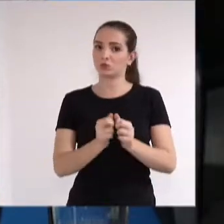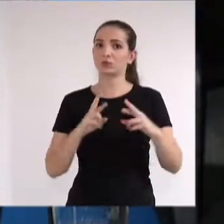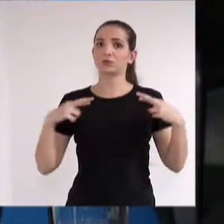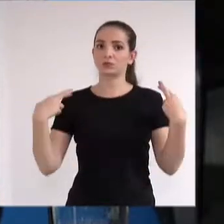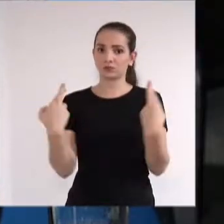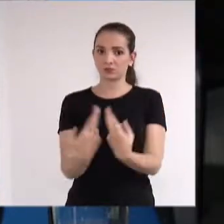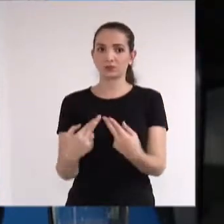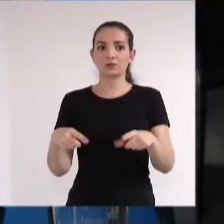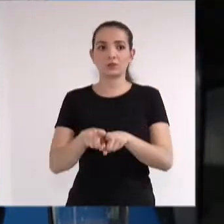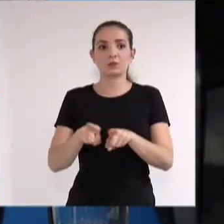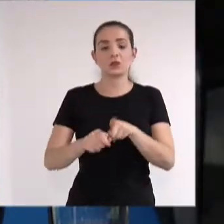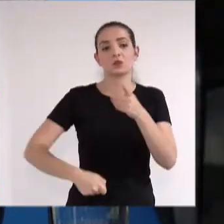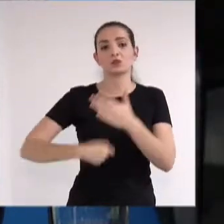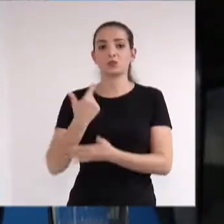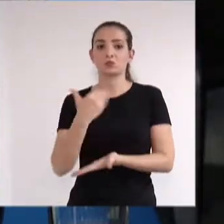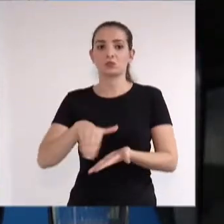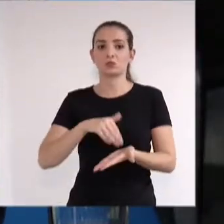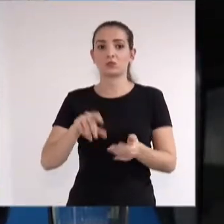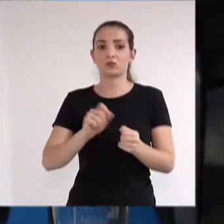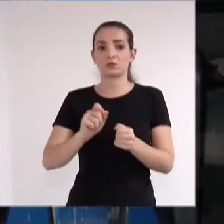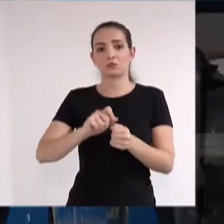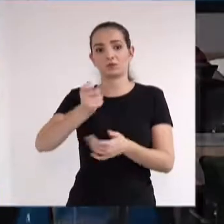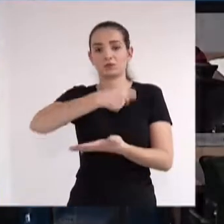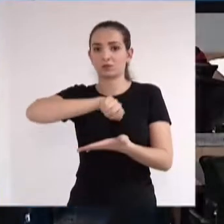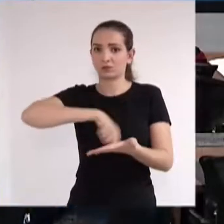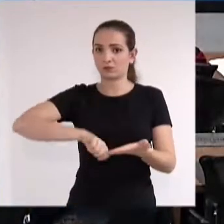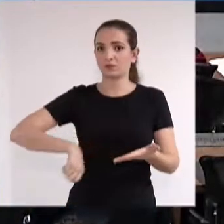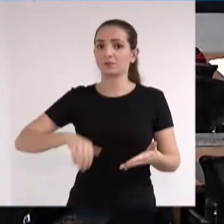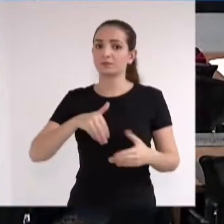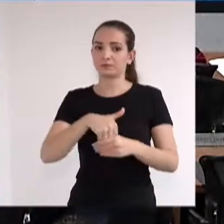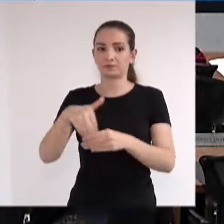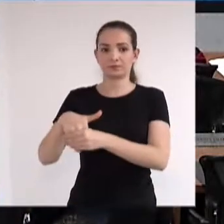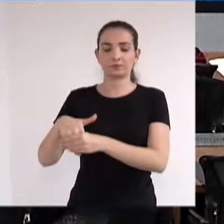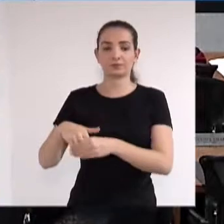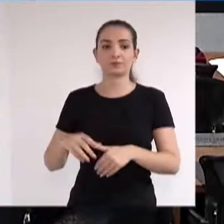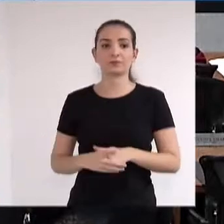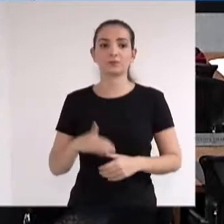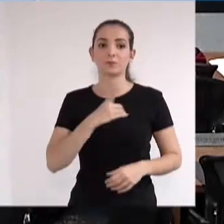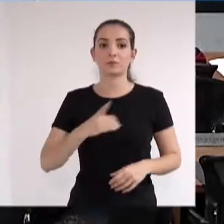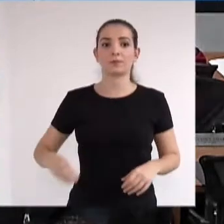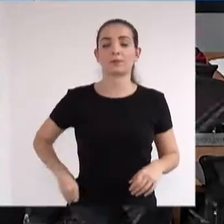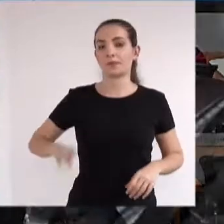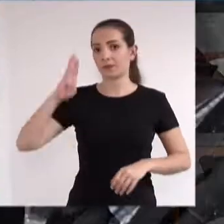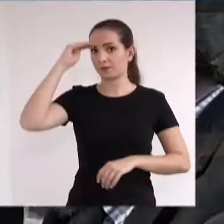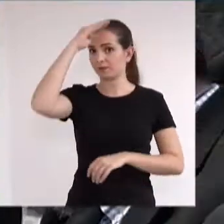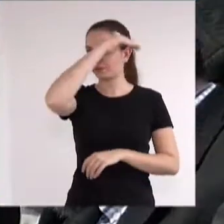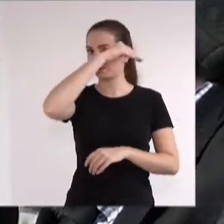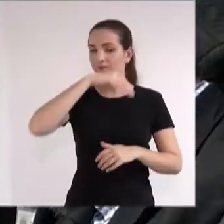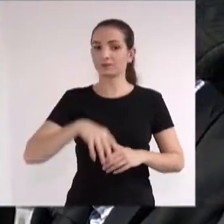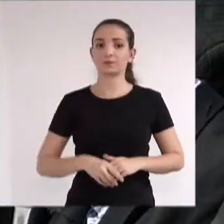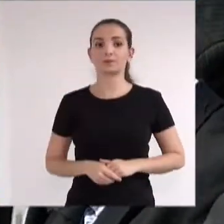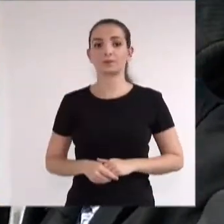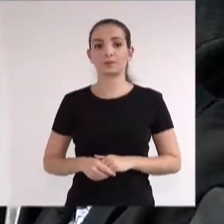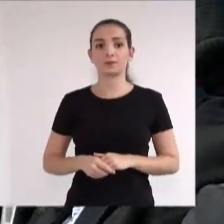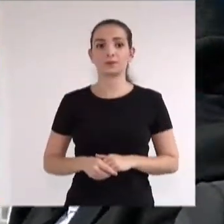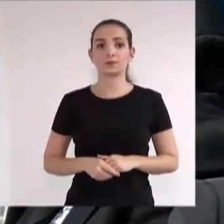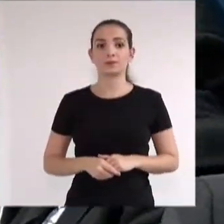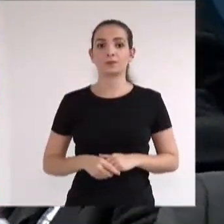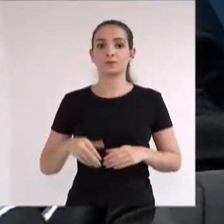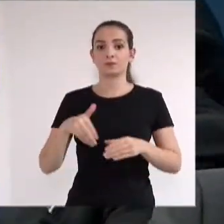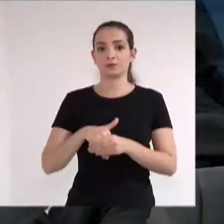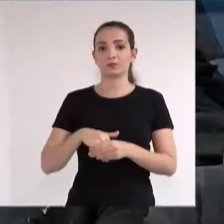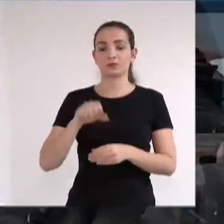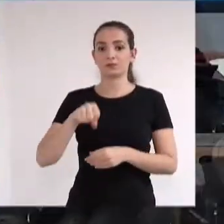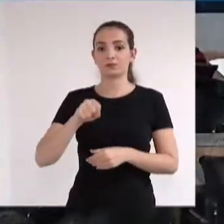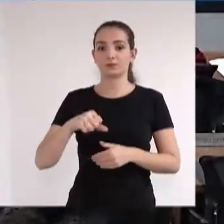segundo secretário que proceda às devidas anotações. Em votação. Deputado Beto Pereira. Deputado Beto